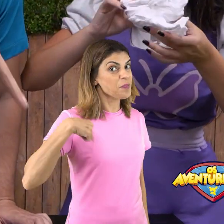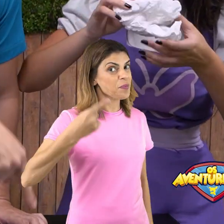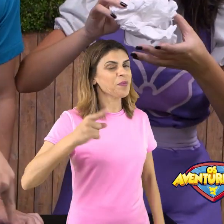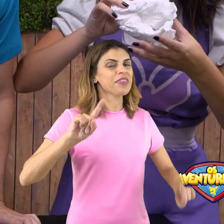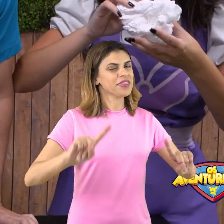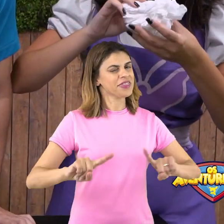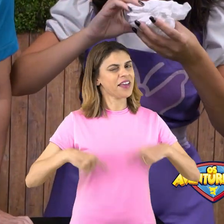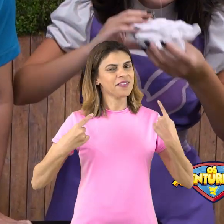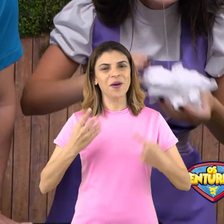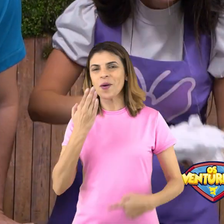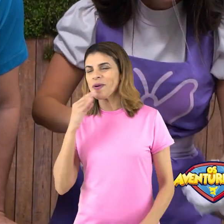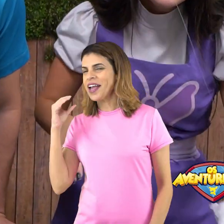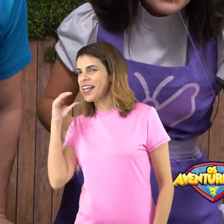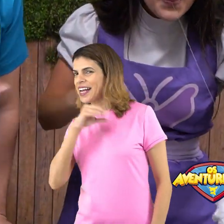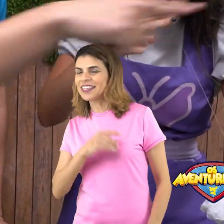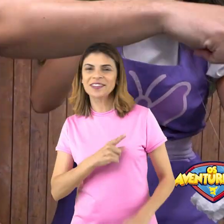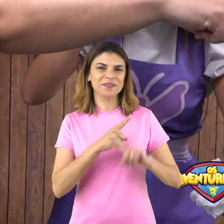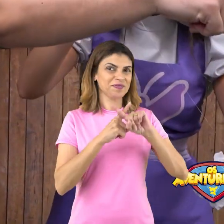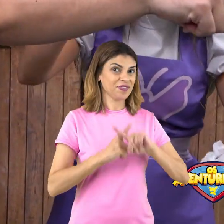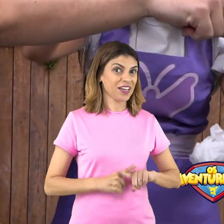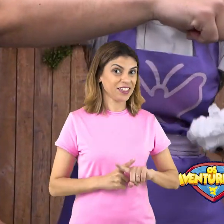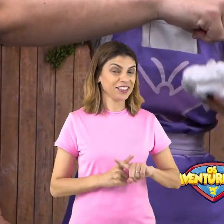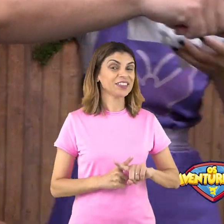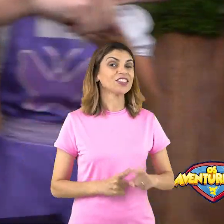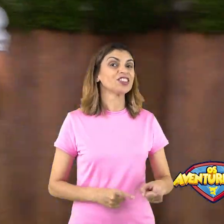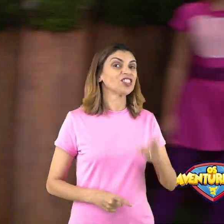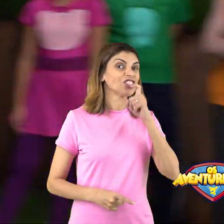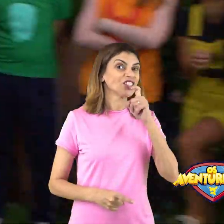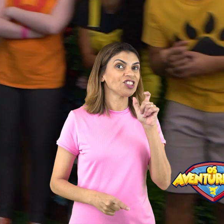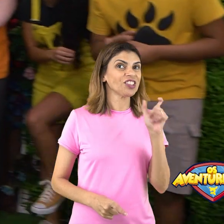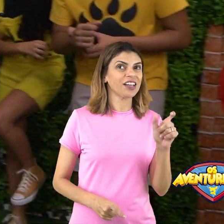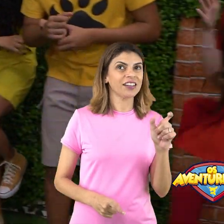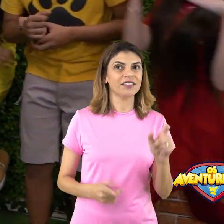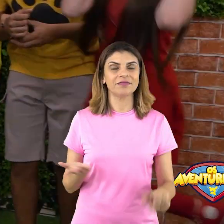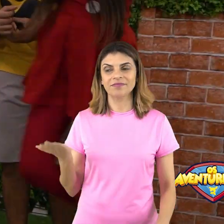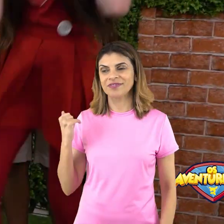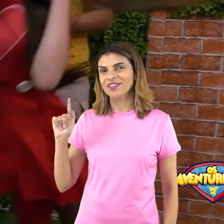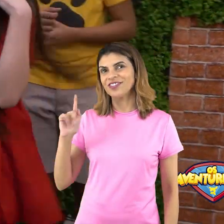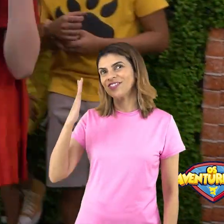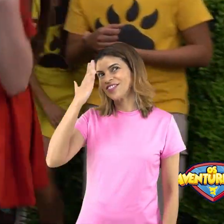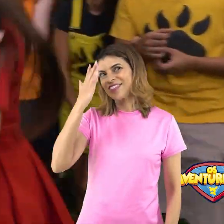desafio de comida quente versus comida gelada com Gi. Vem Gi!